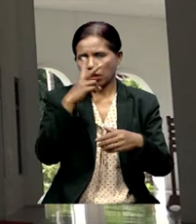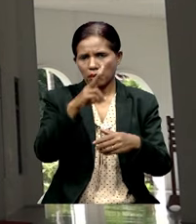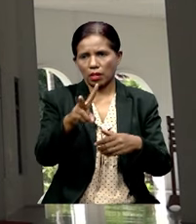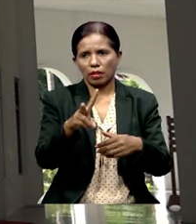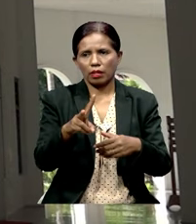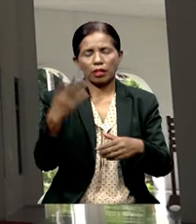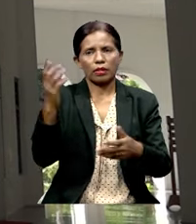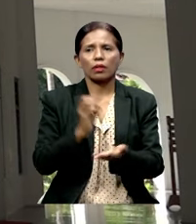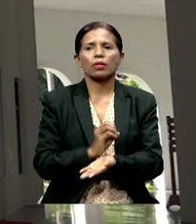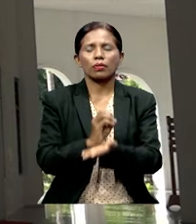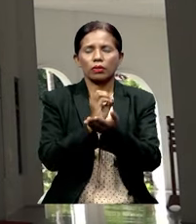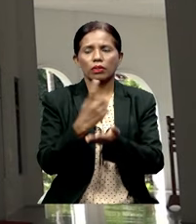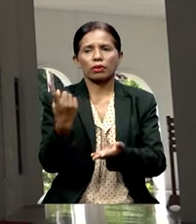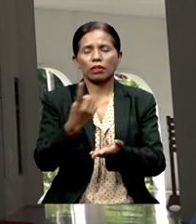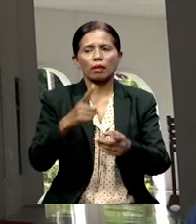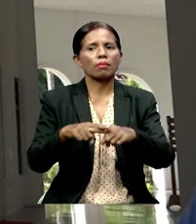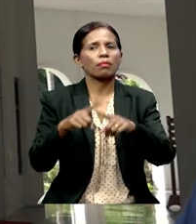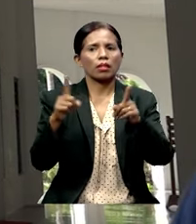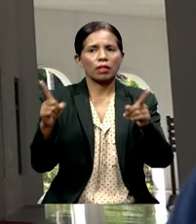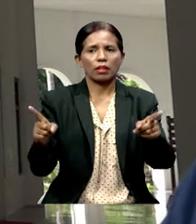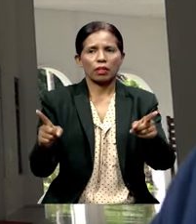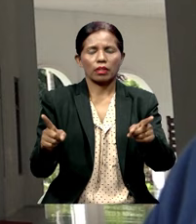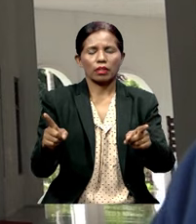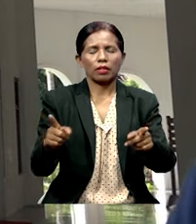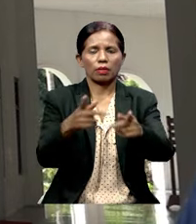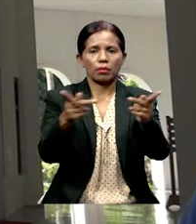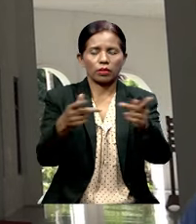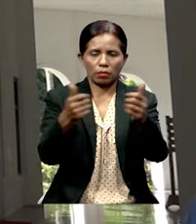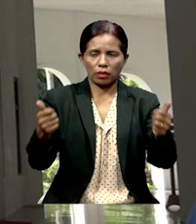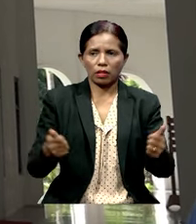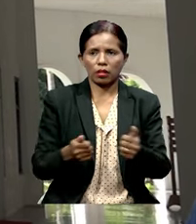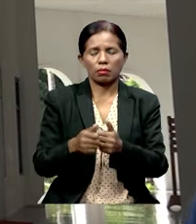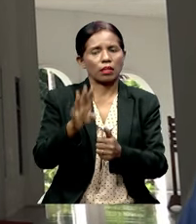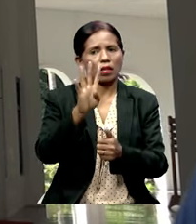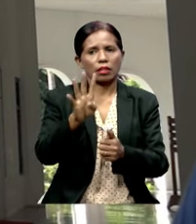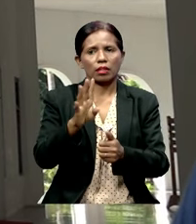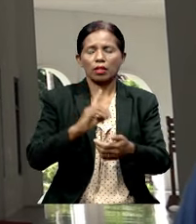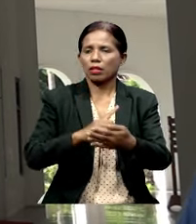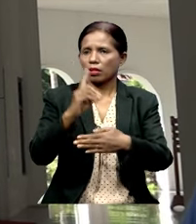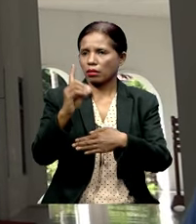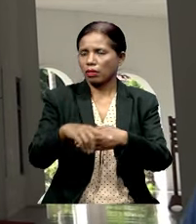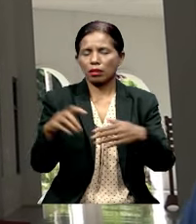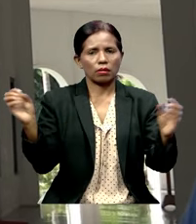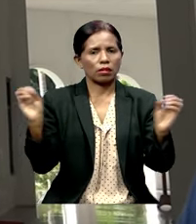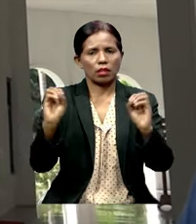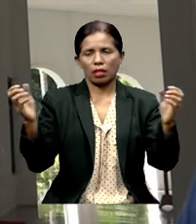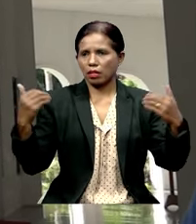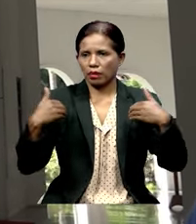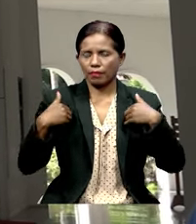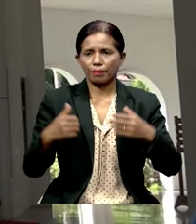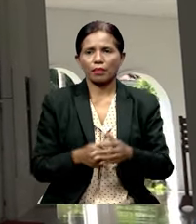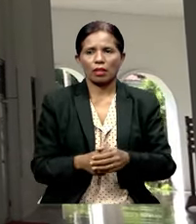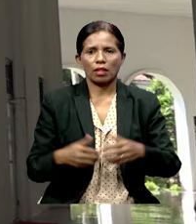dentro, mas que eu ecusi lá, mas bem, nítido, bem, passa o estilo, né, desenvolvimento lá, lá, tanto e